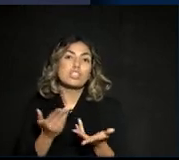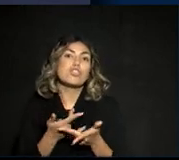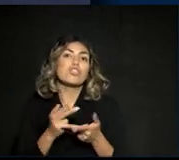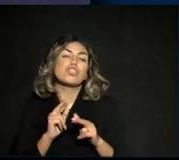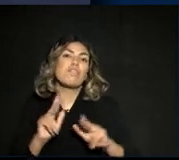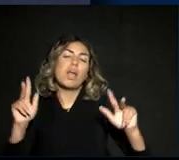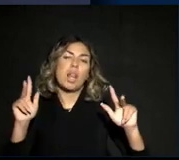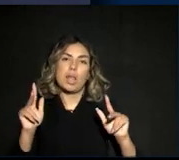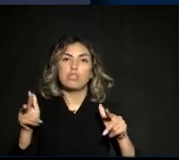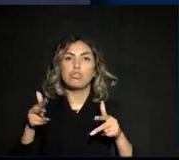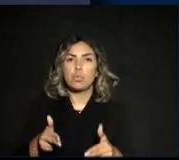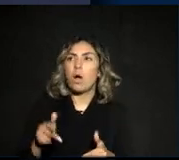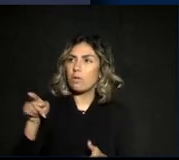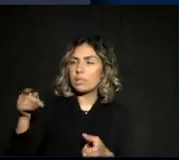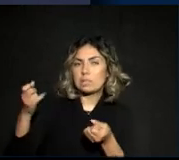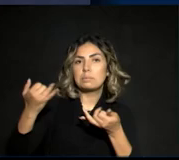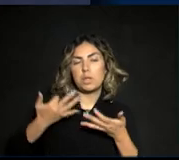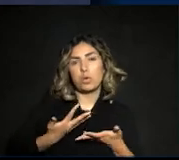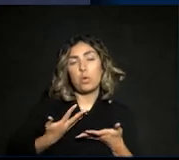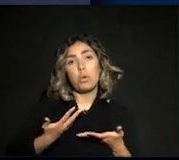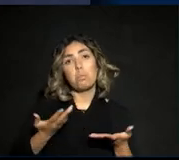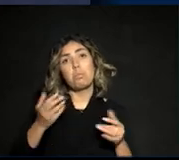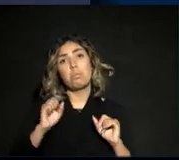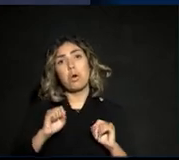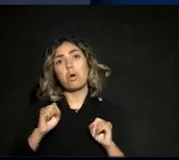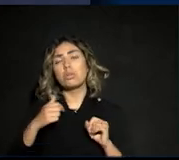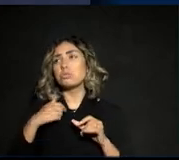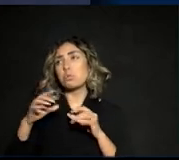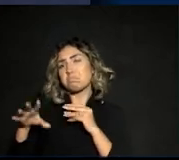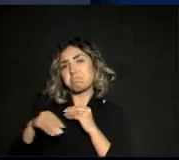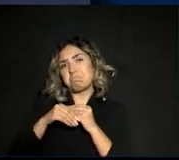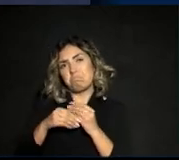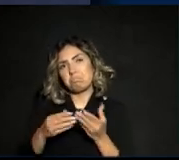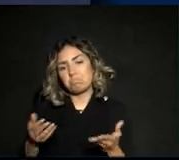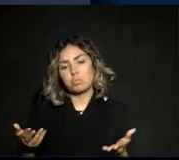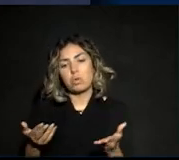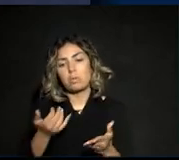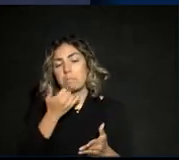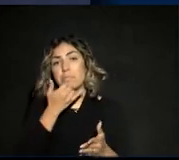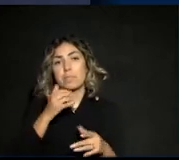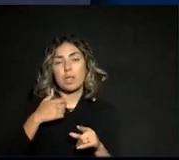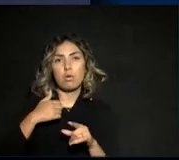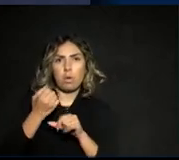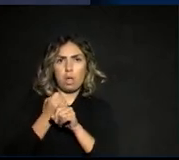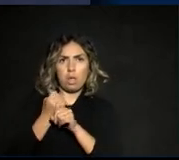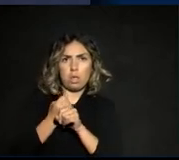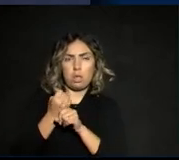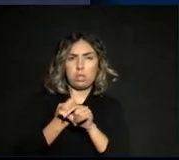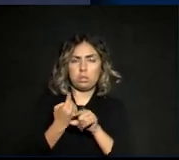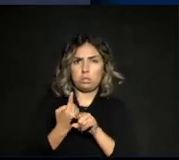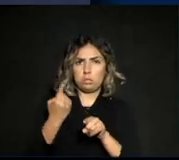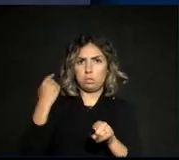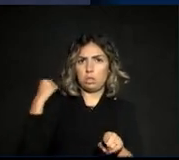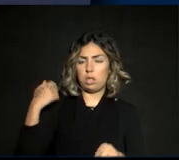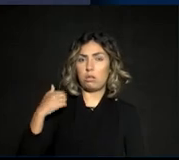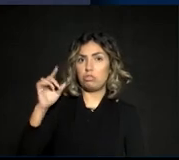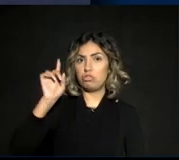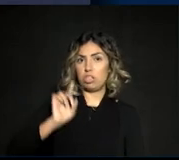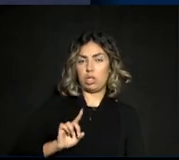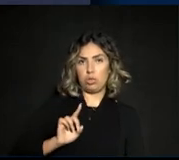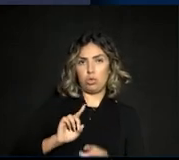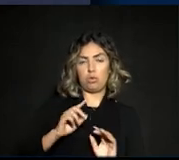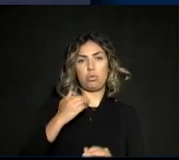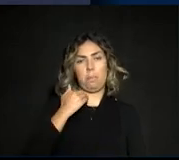como a que o Thiago mencionou. Posso até dizer que, por exemplo, há muitos anos atrás, quando eu era diretor do Banco